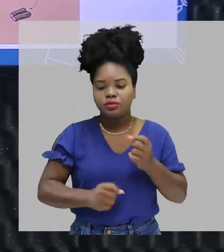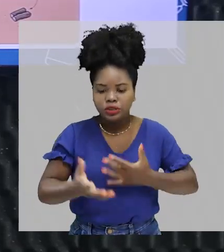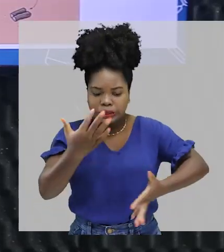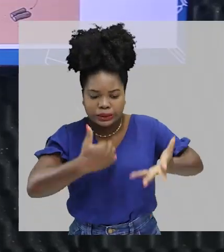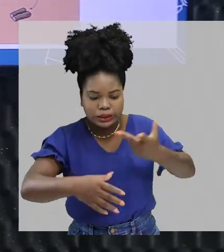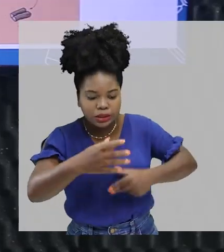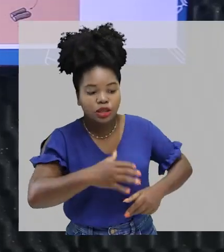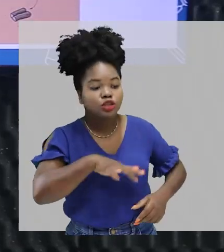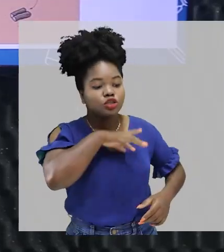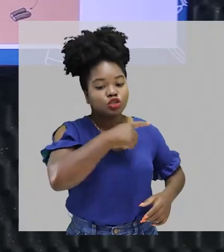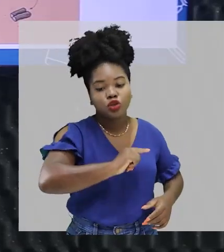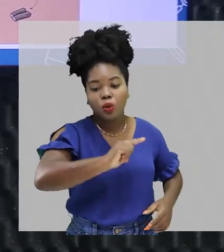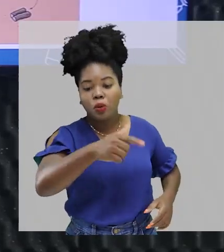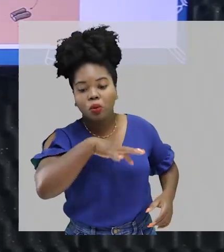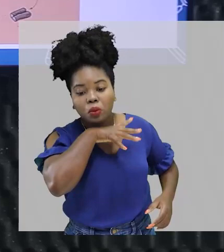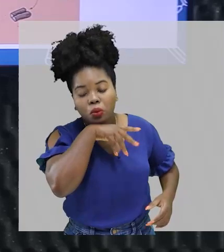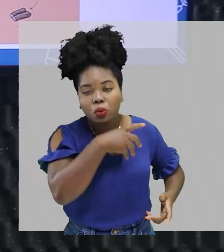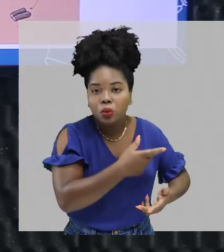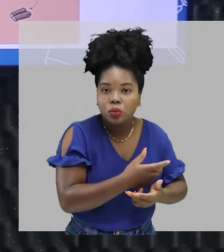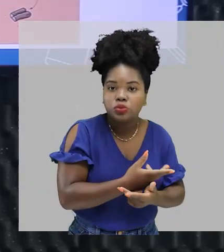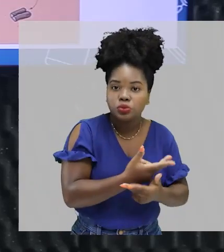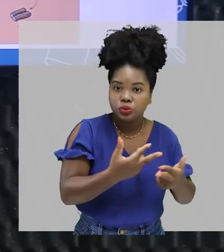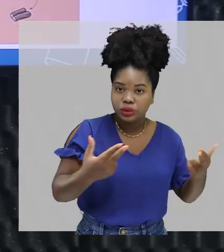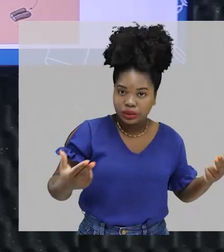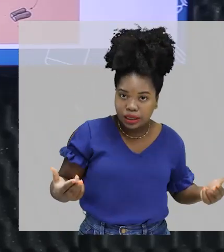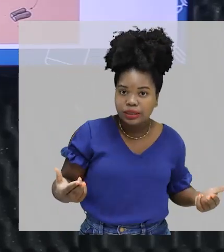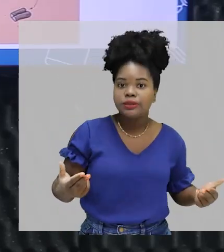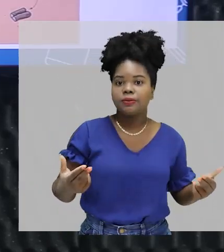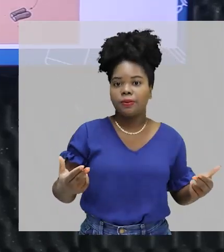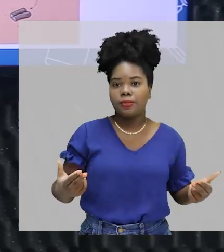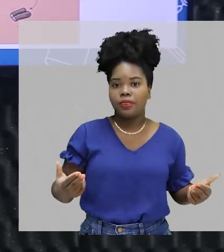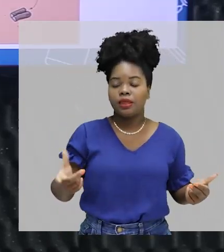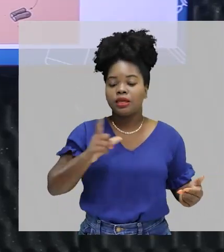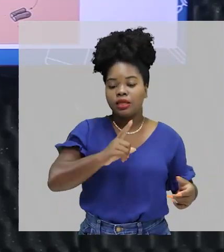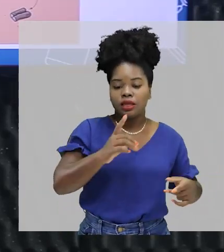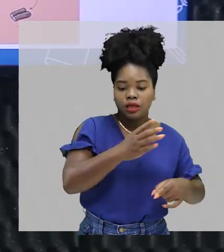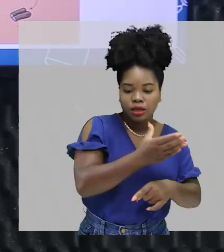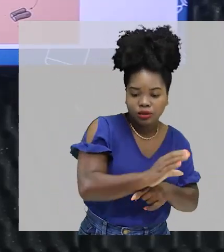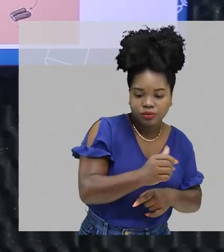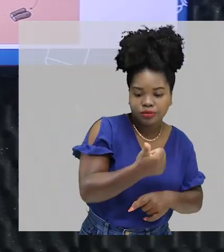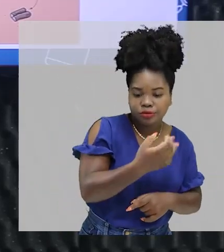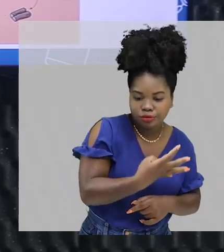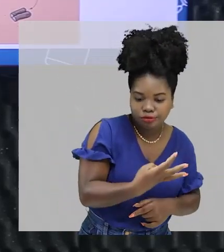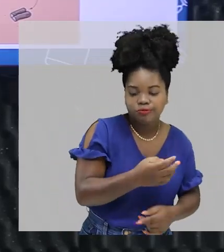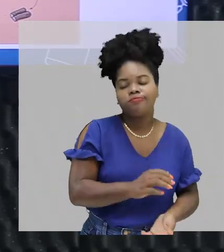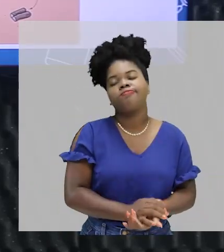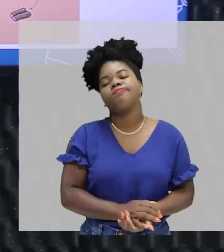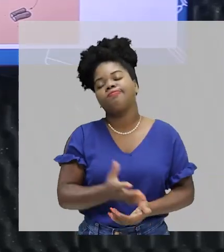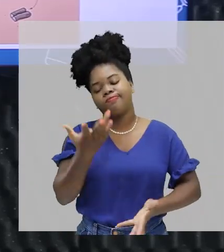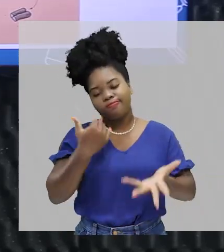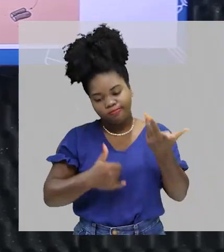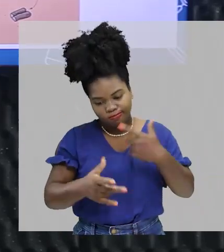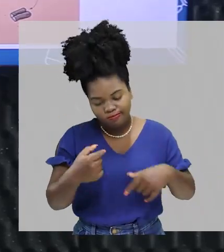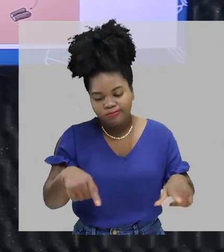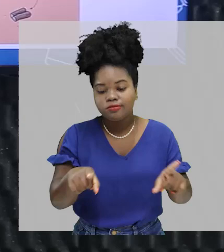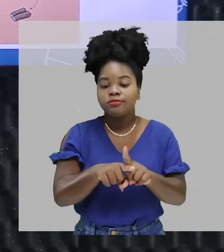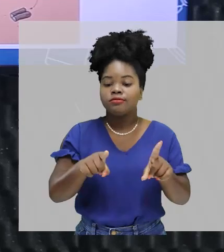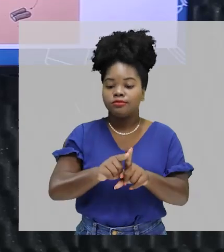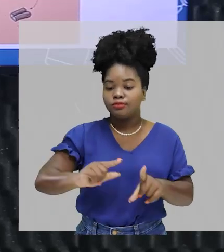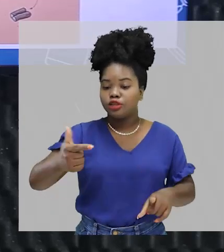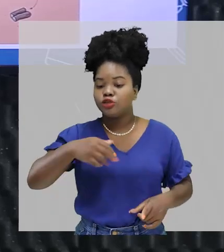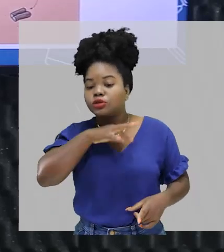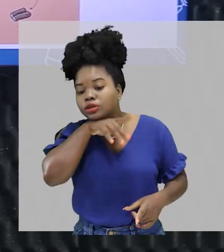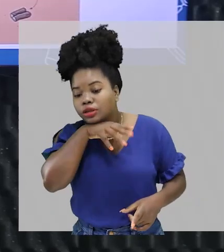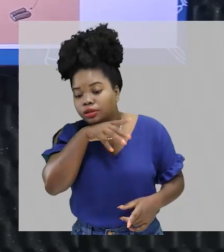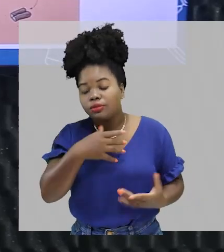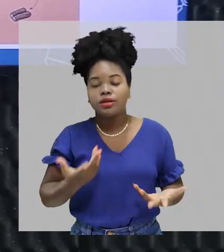glicose originada a partir da fotossíntese, que tem um carbono 14, uma parte vai ser transferida